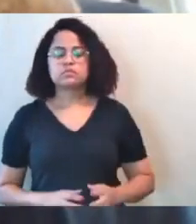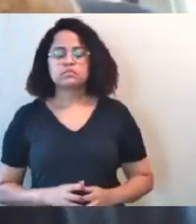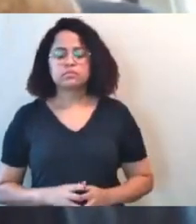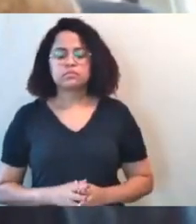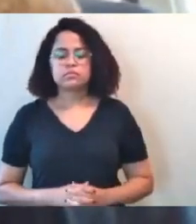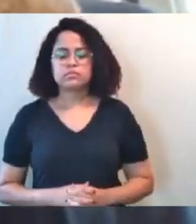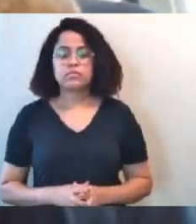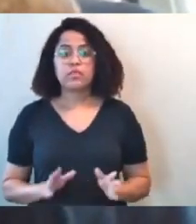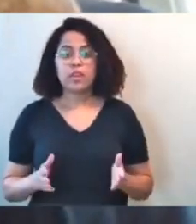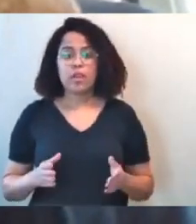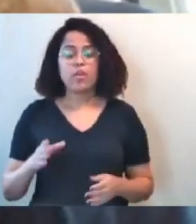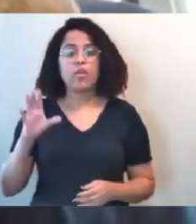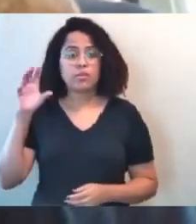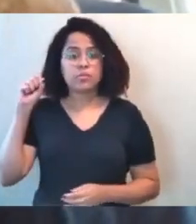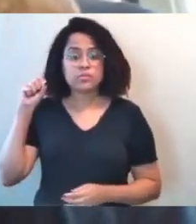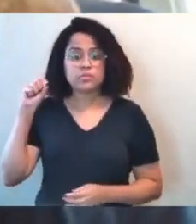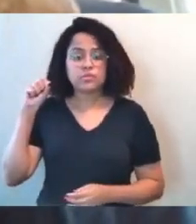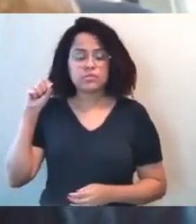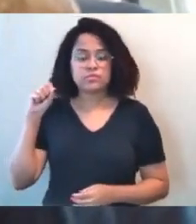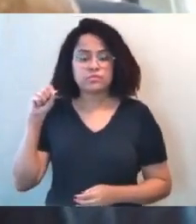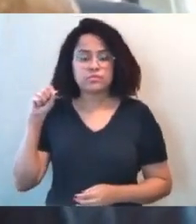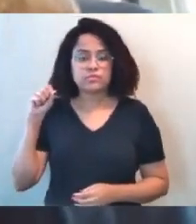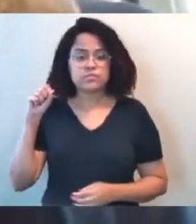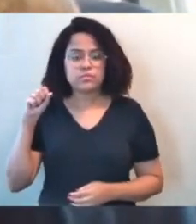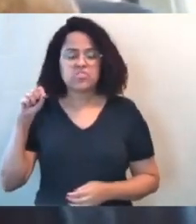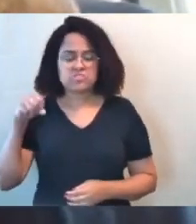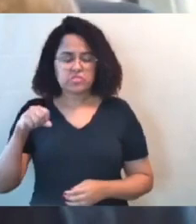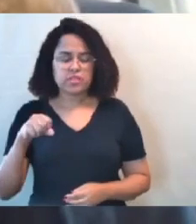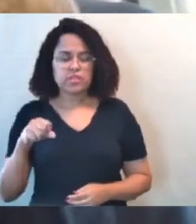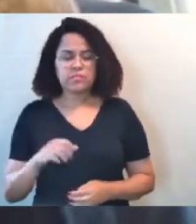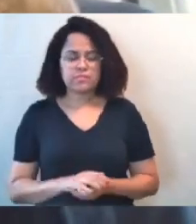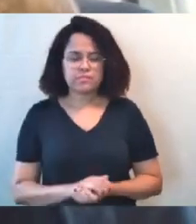Olá, agora me escutam? Escutamos, pode falar.